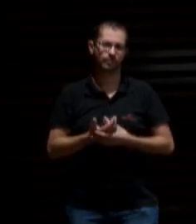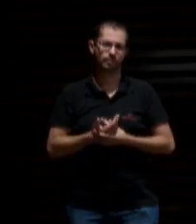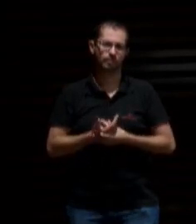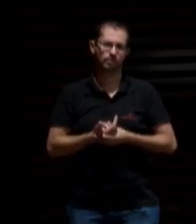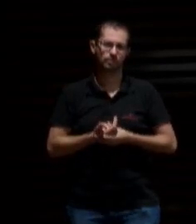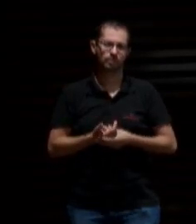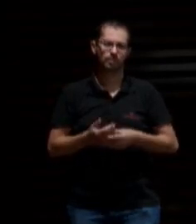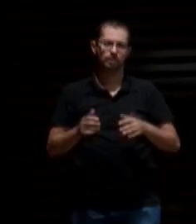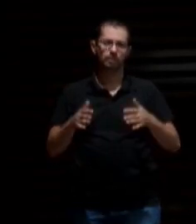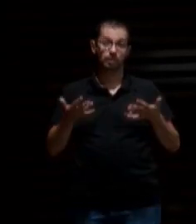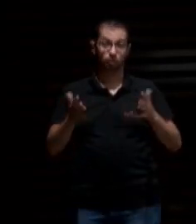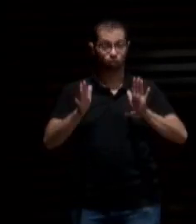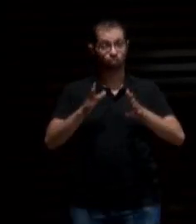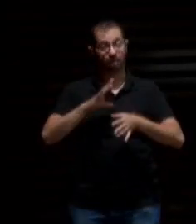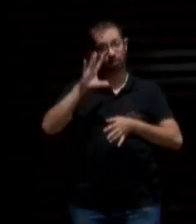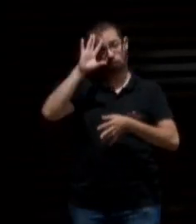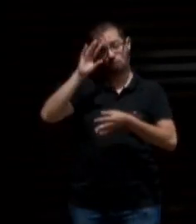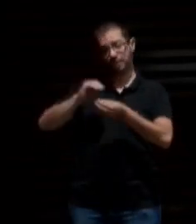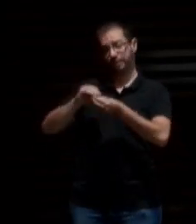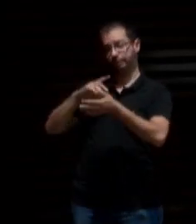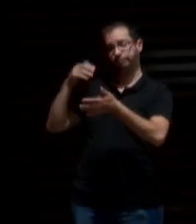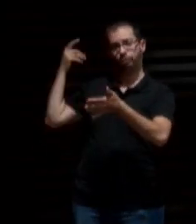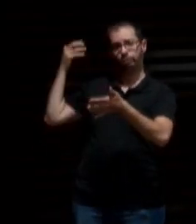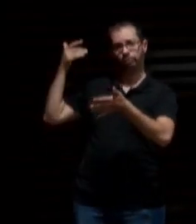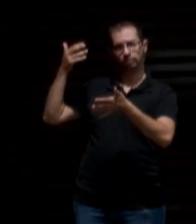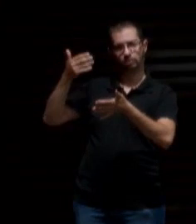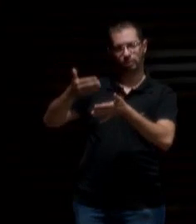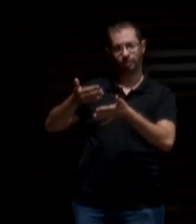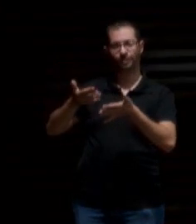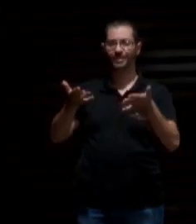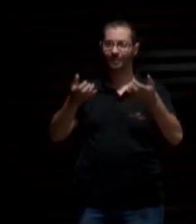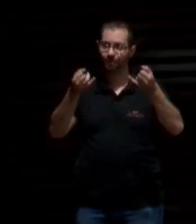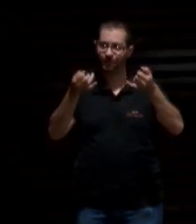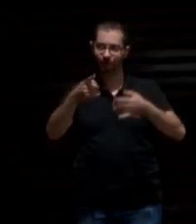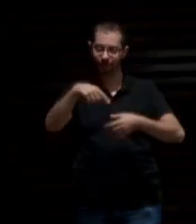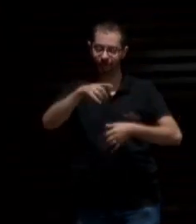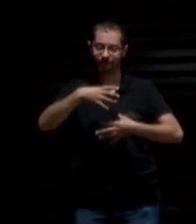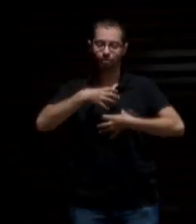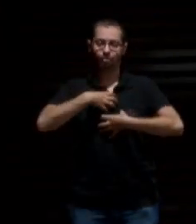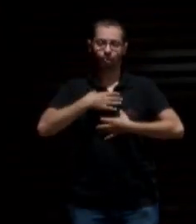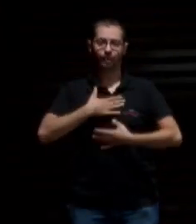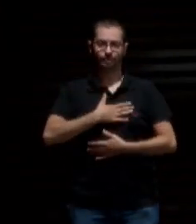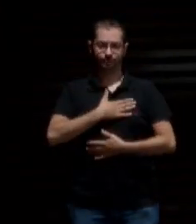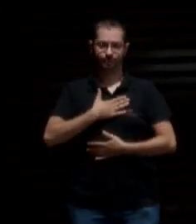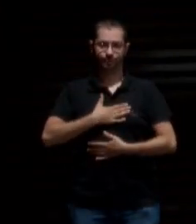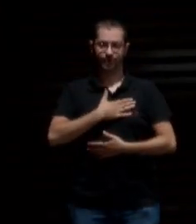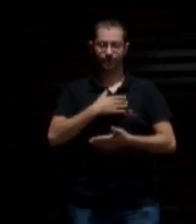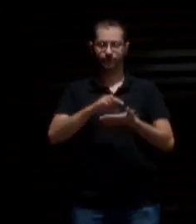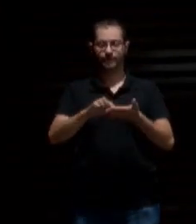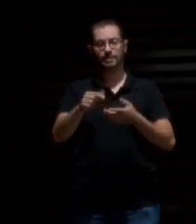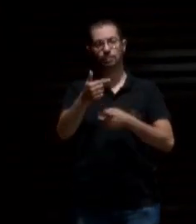amados, entendendo tudo isso, eu quero trazer uma palavra de conforto também. Versículo 24, nós vemos uma palavra